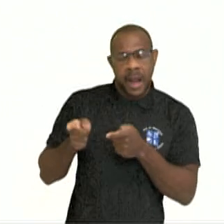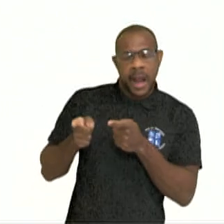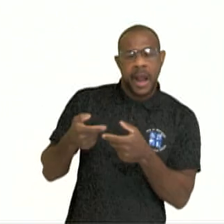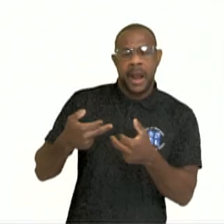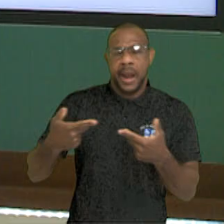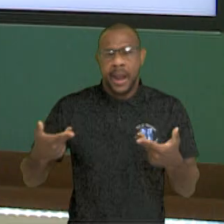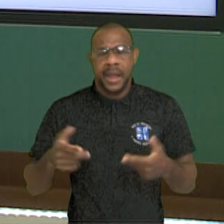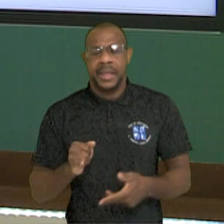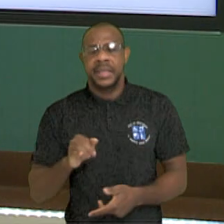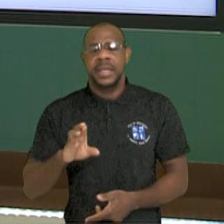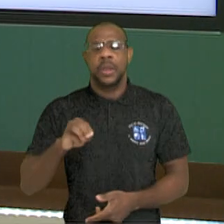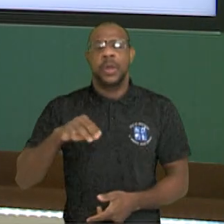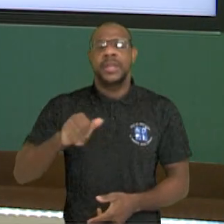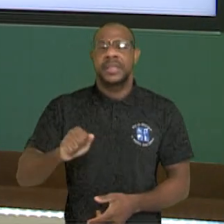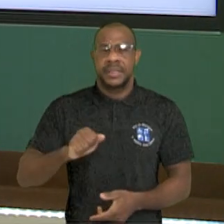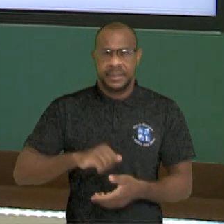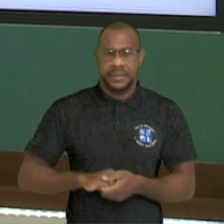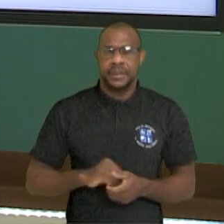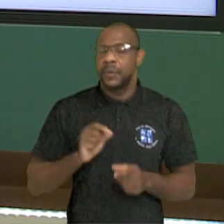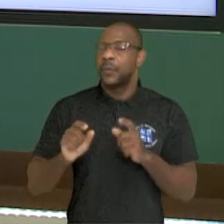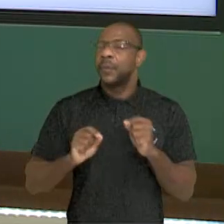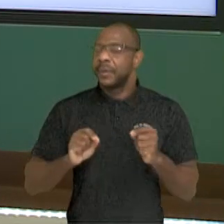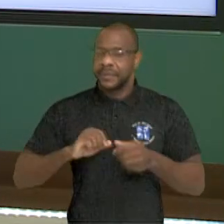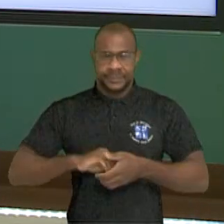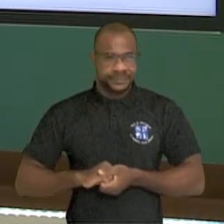no nosso texto, beleza?